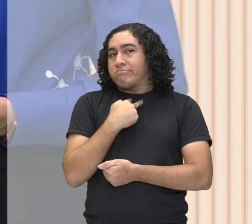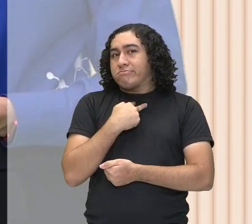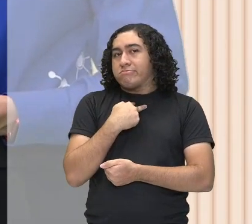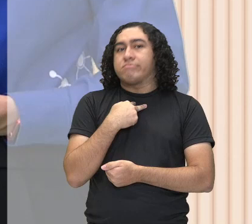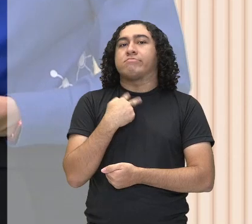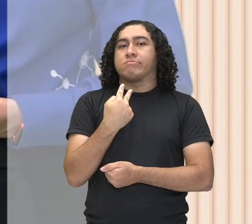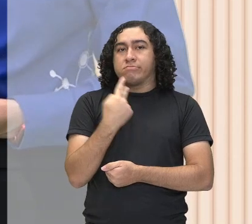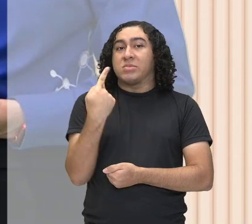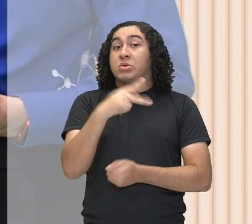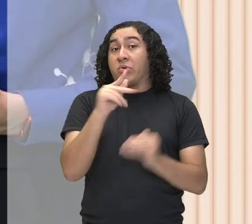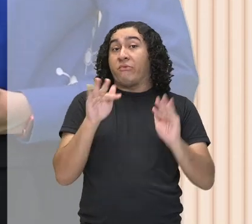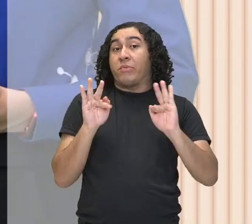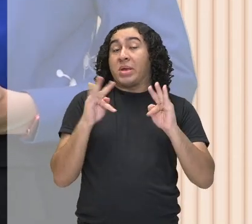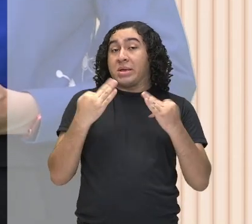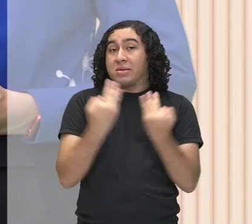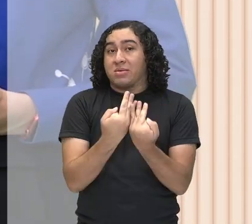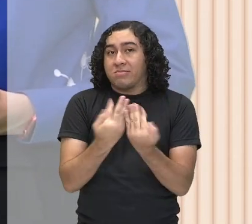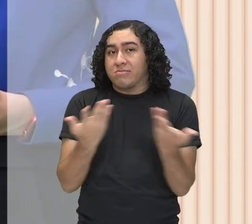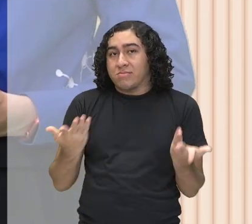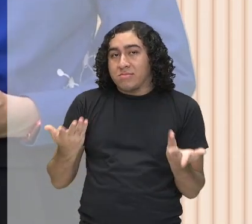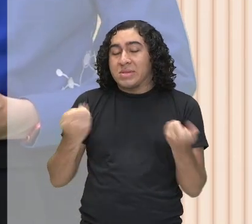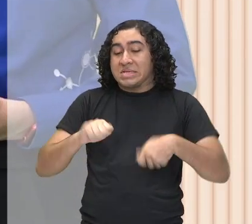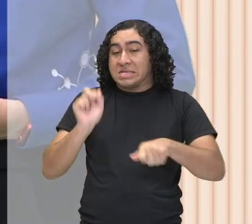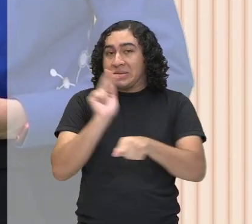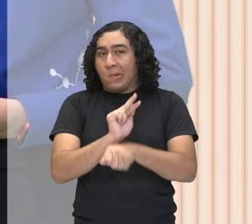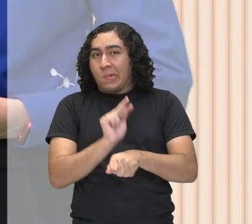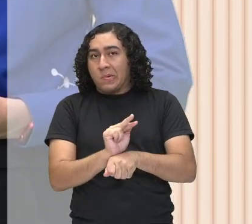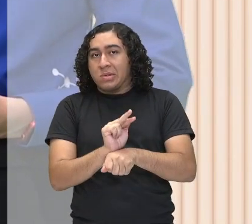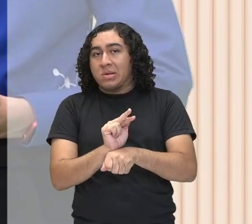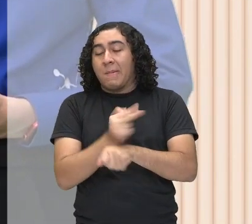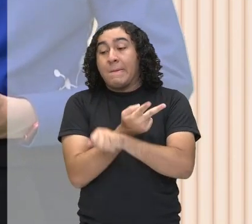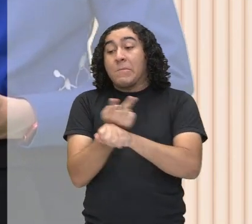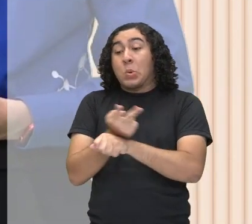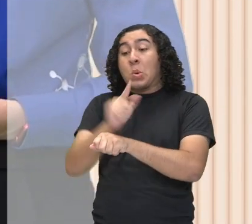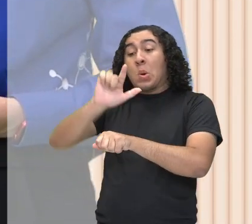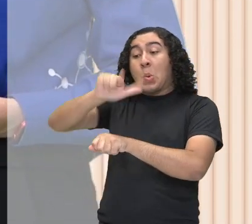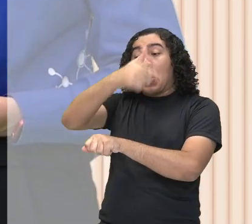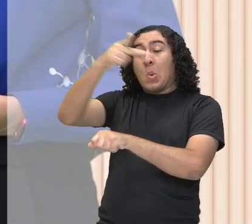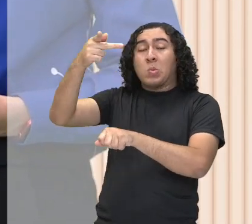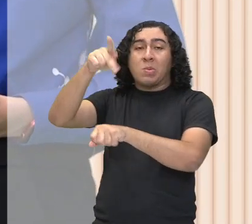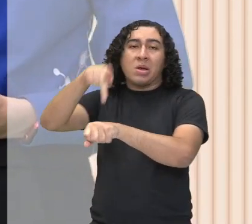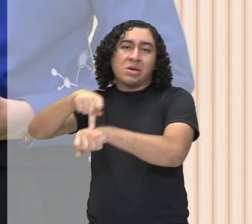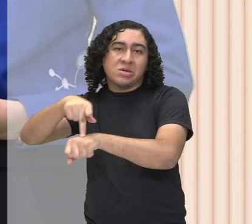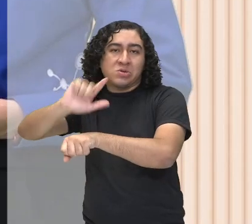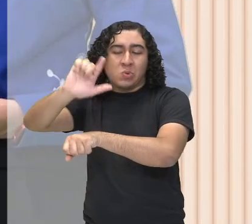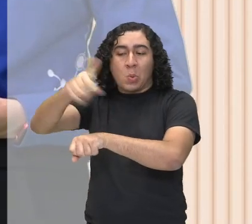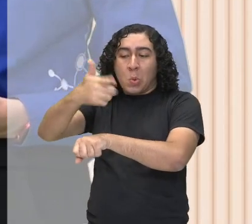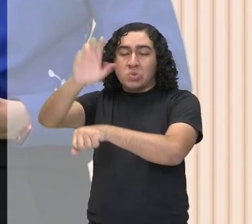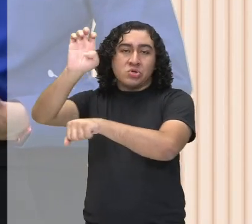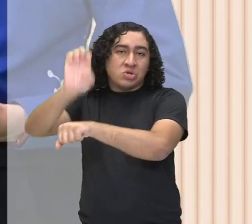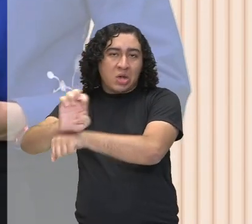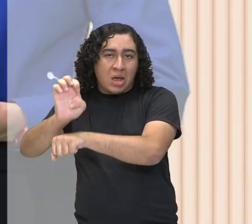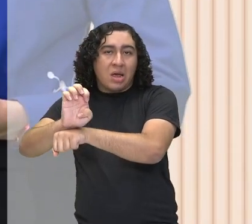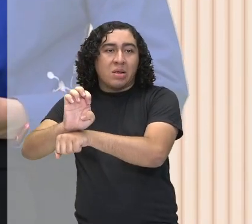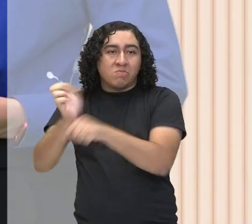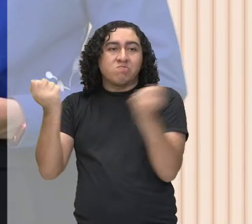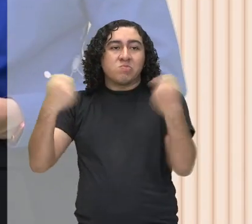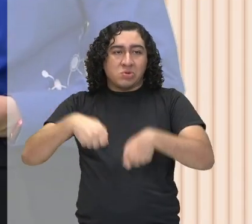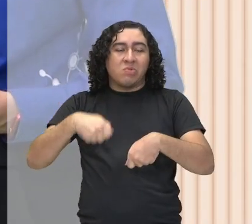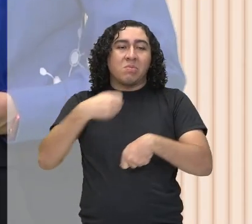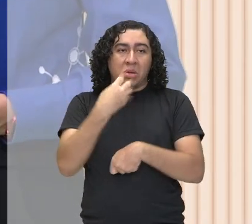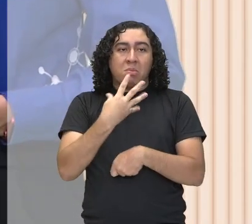sua família, certo? Então, você vai buscar uma condição de vida, né, condições de vida